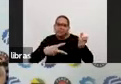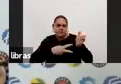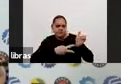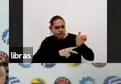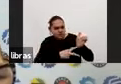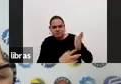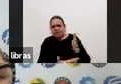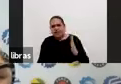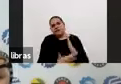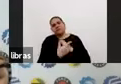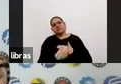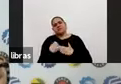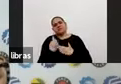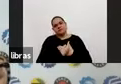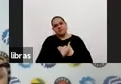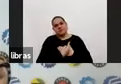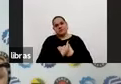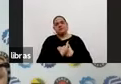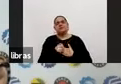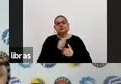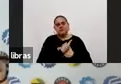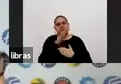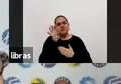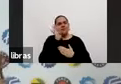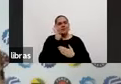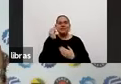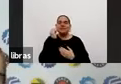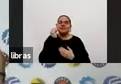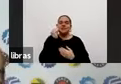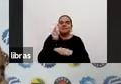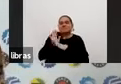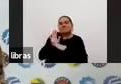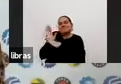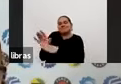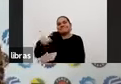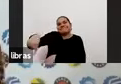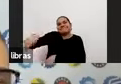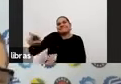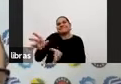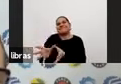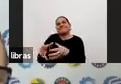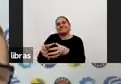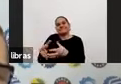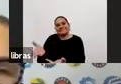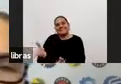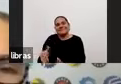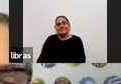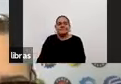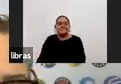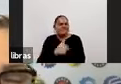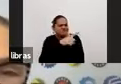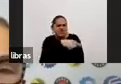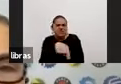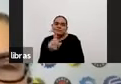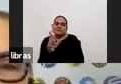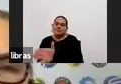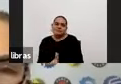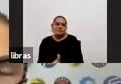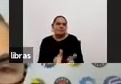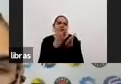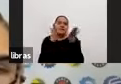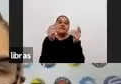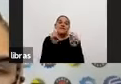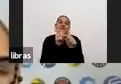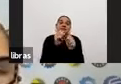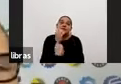alguma forma a gente tentou retribuir isso no sábado agora. Vocês são maravilhosos, gente. São maravilhosos. Vocês fazem o bem e atraem